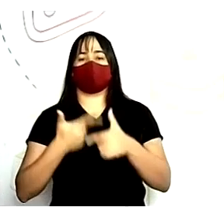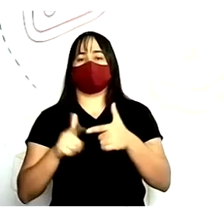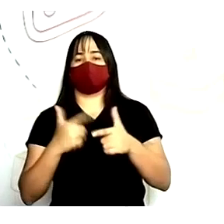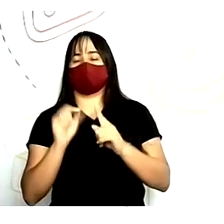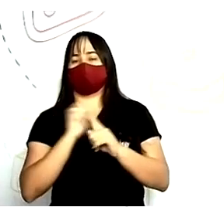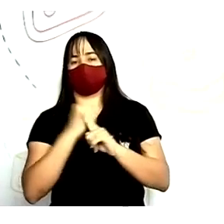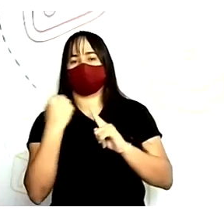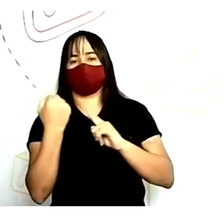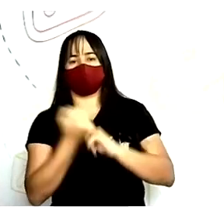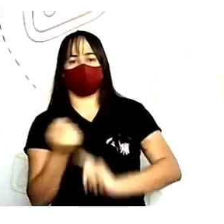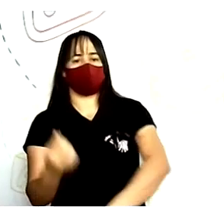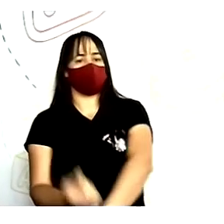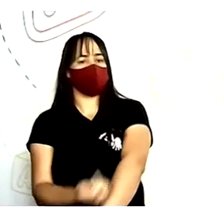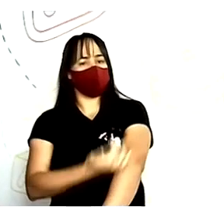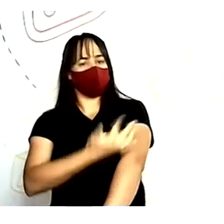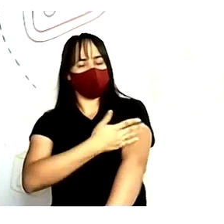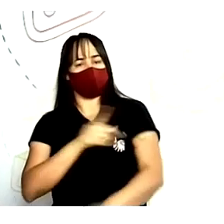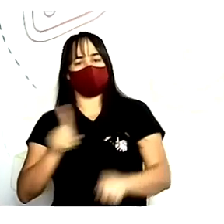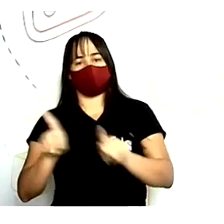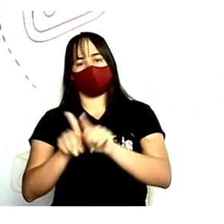emocionais e biológicos.